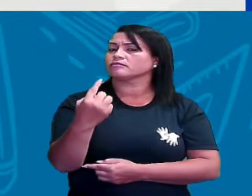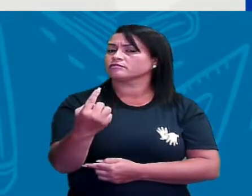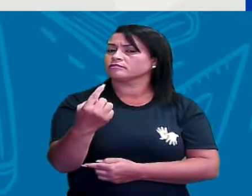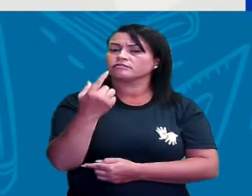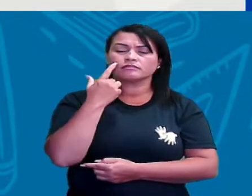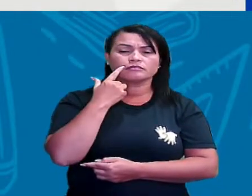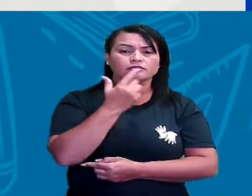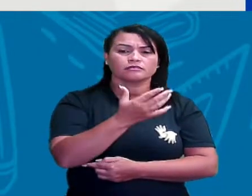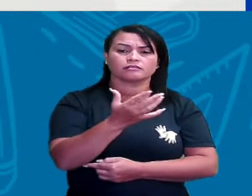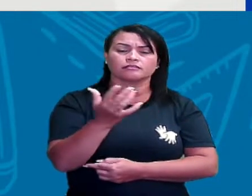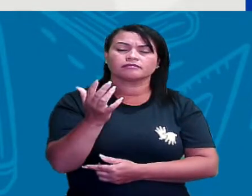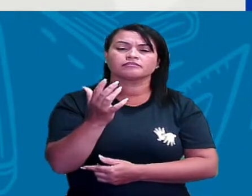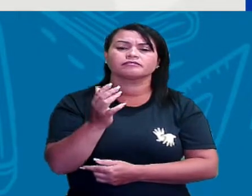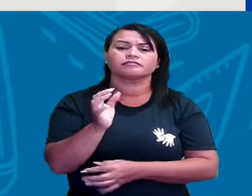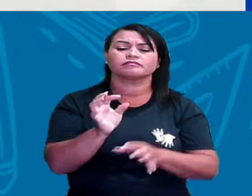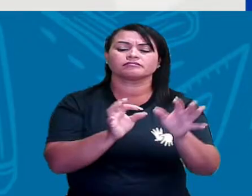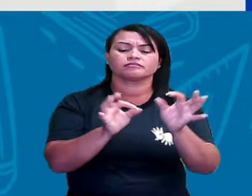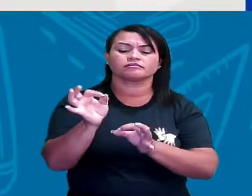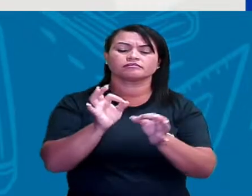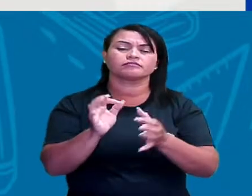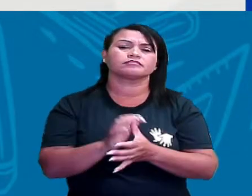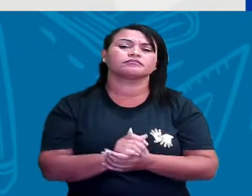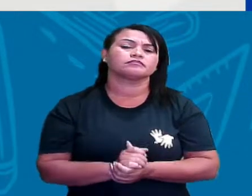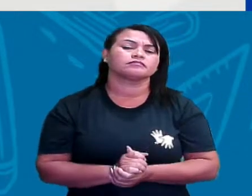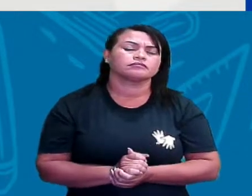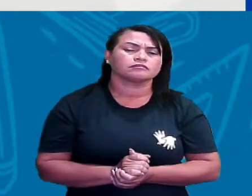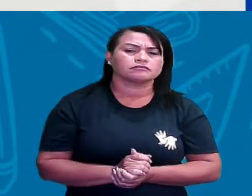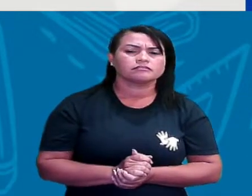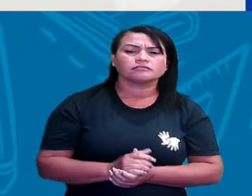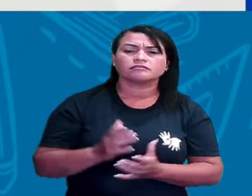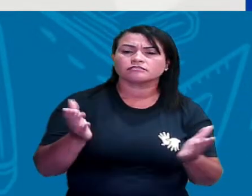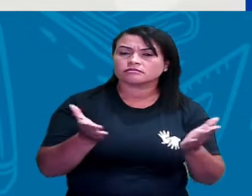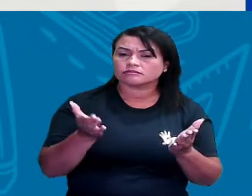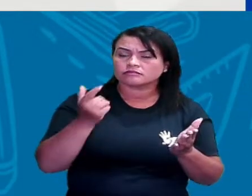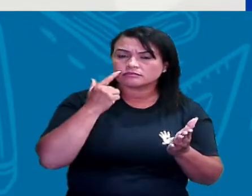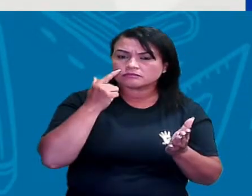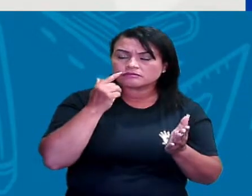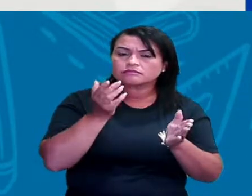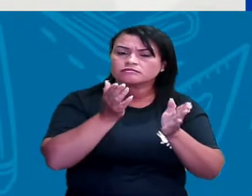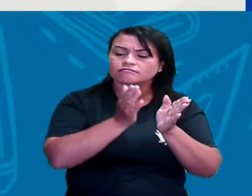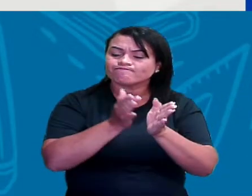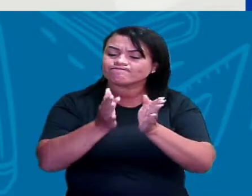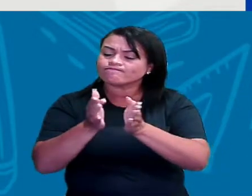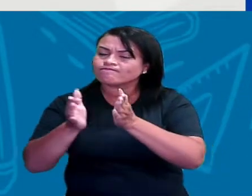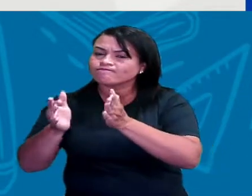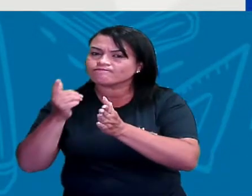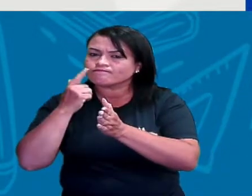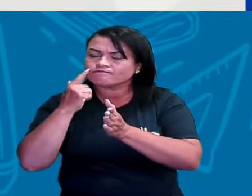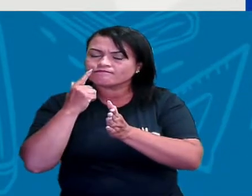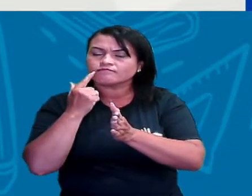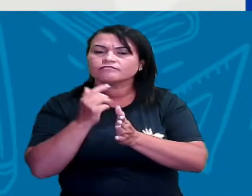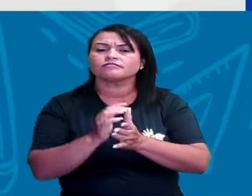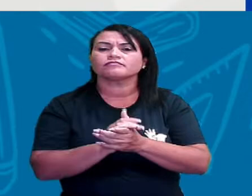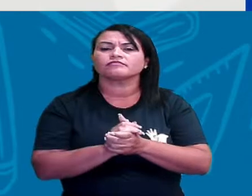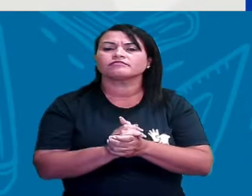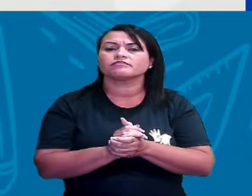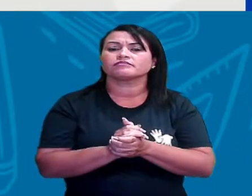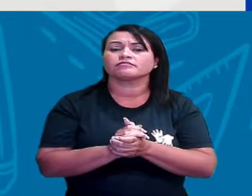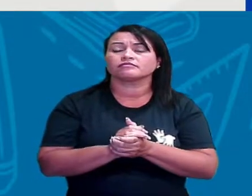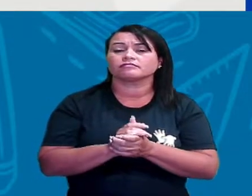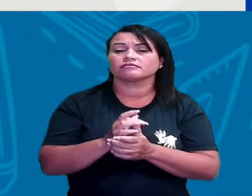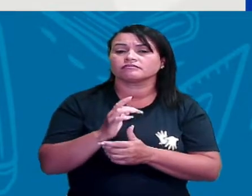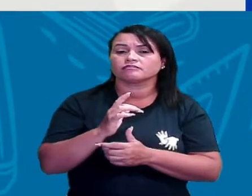Então, vamos ver esse número. Vamos separar o número, não é isso? A cada 3 ordens. Então, nós temos o